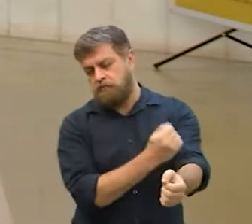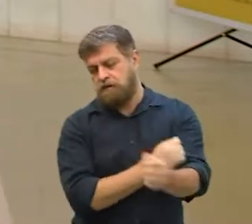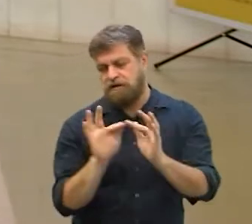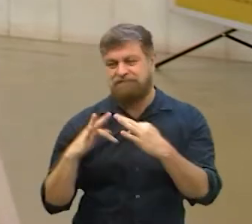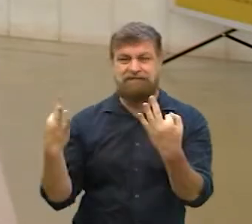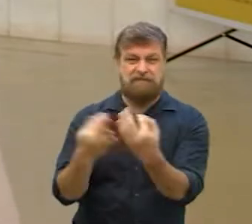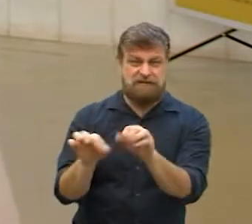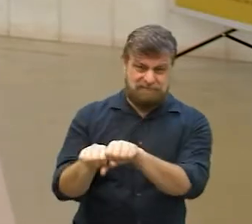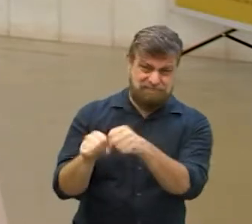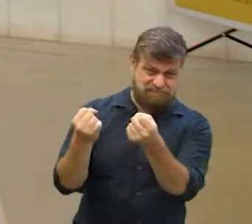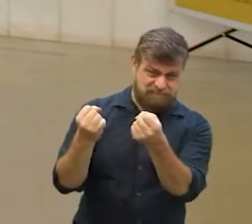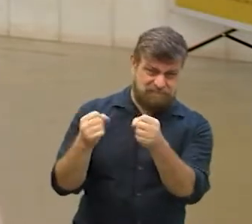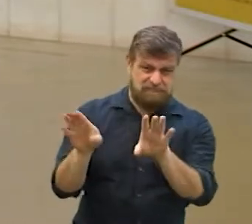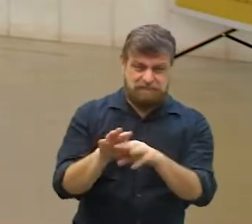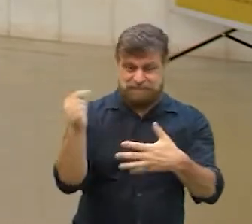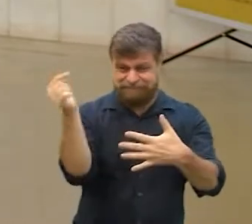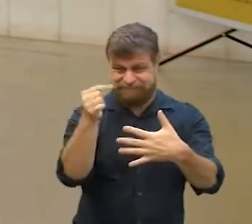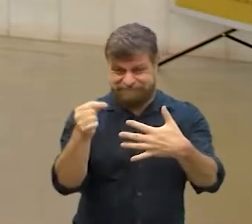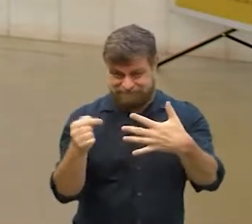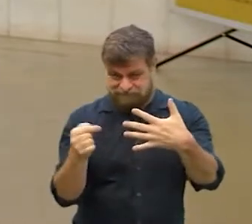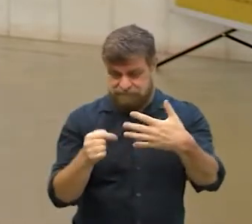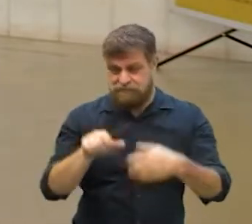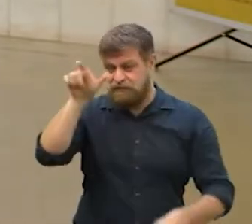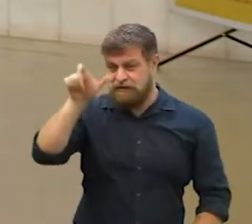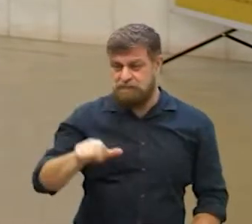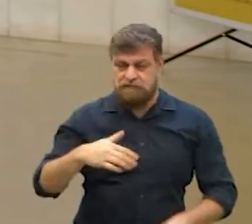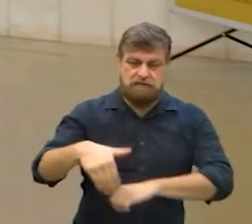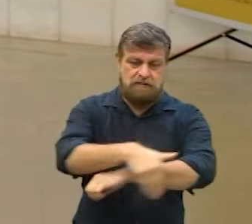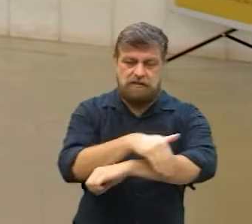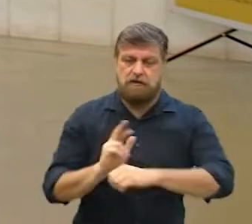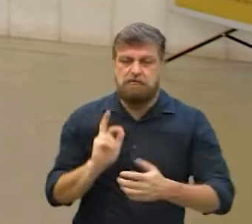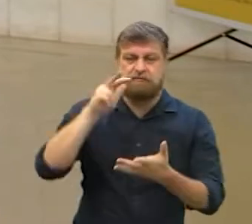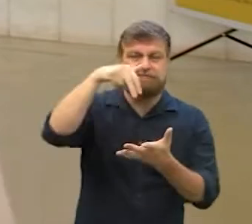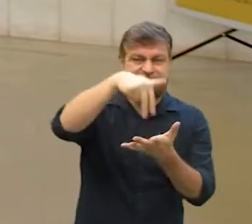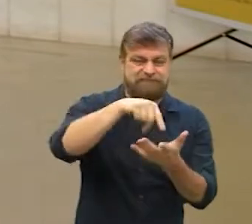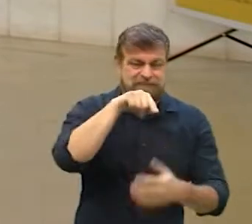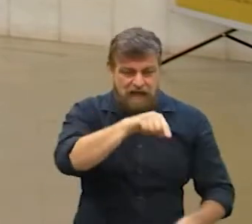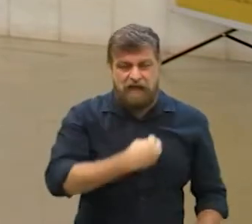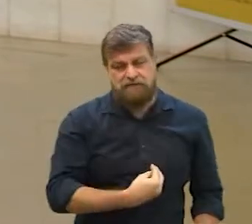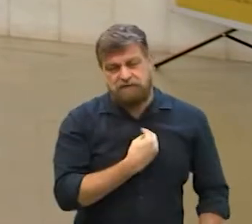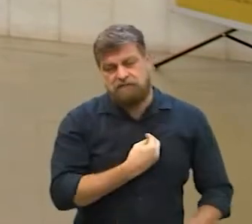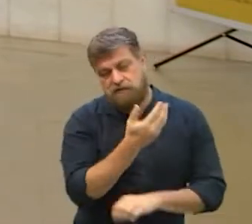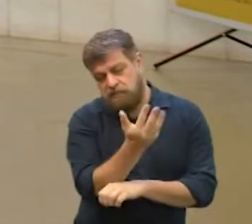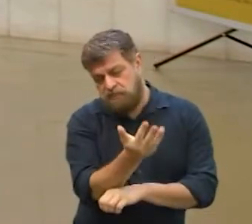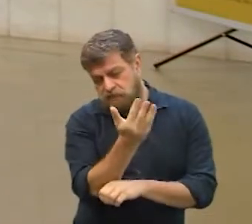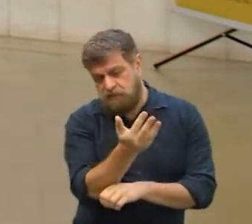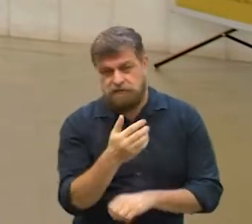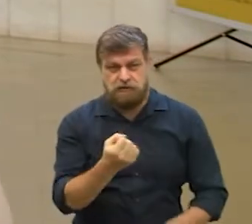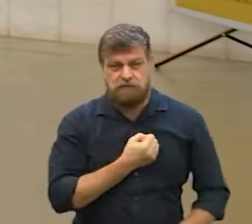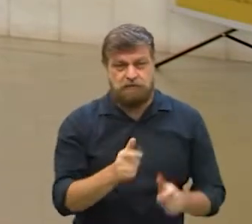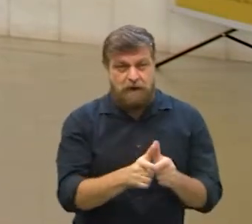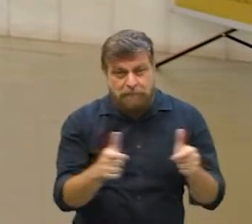questão familiar, né? Então, geralmente é isso que leva a pessoa a estar na rua. E um grande